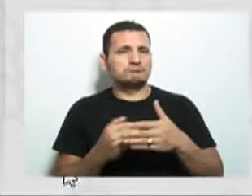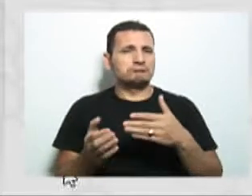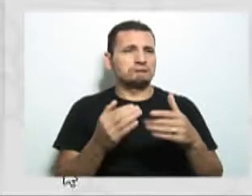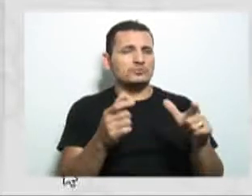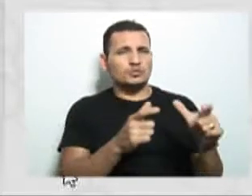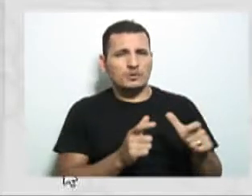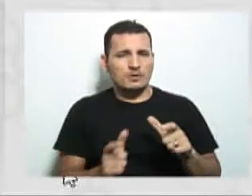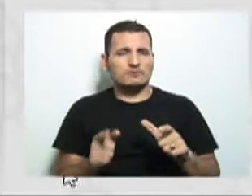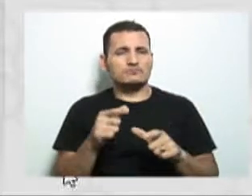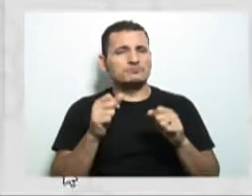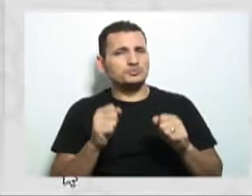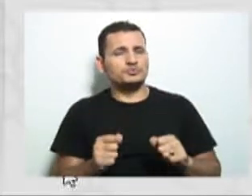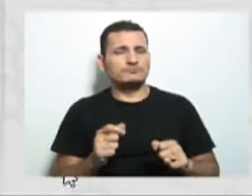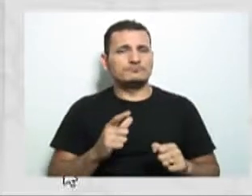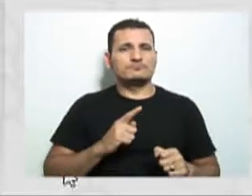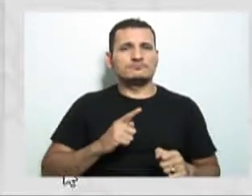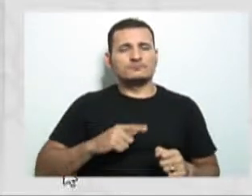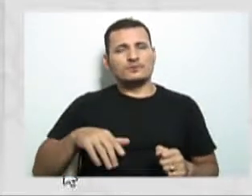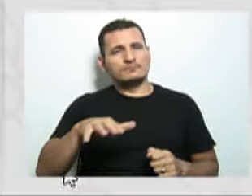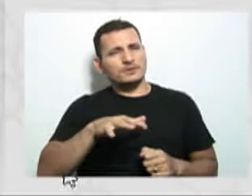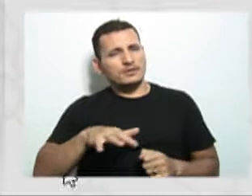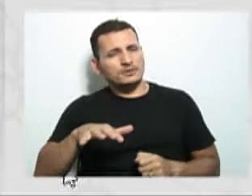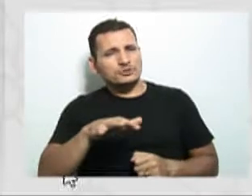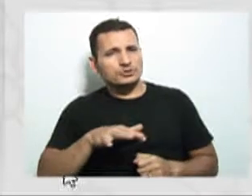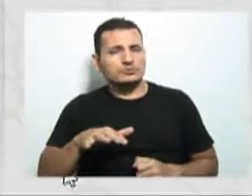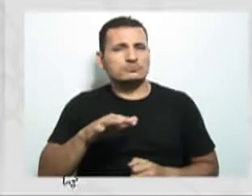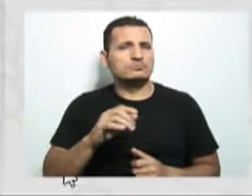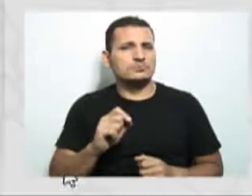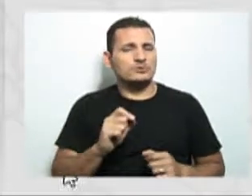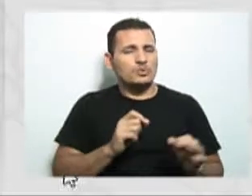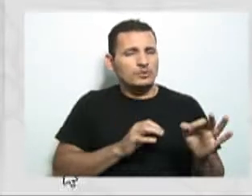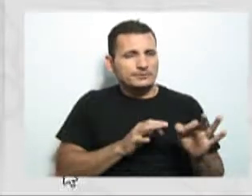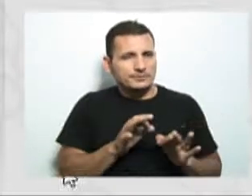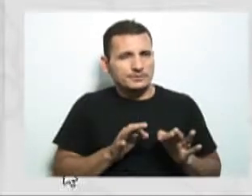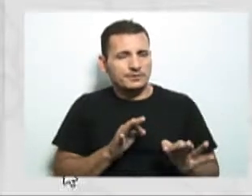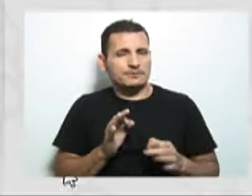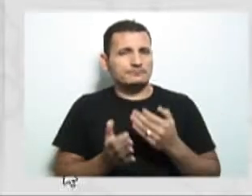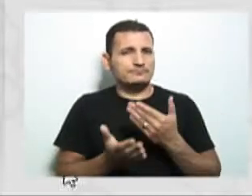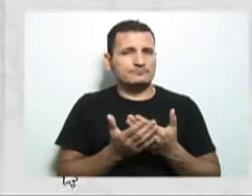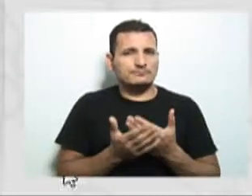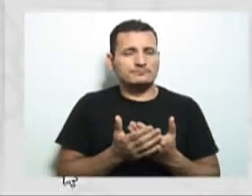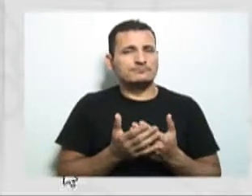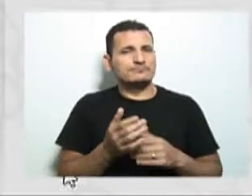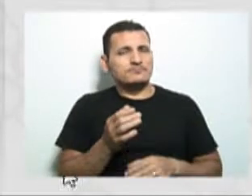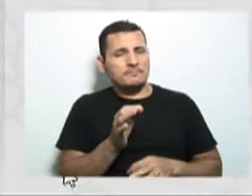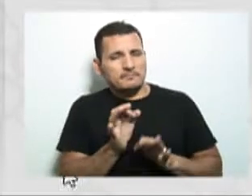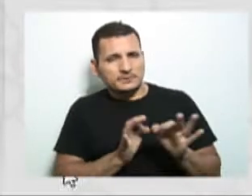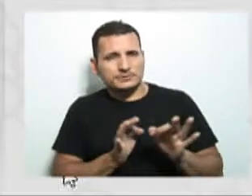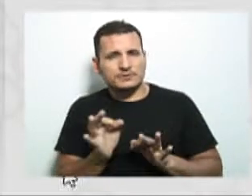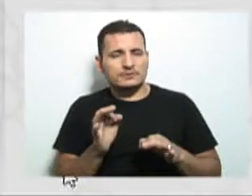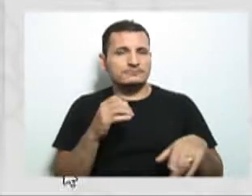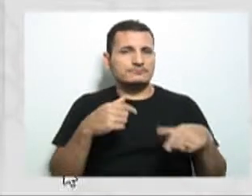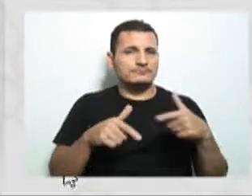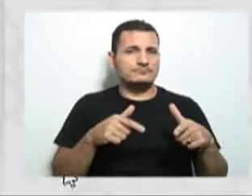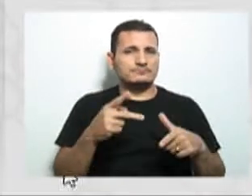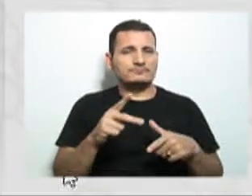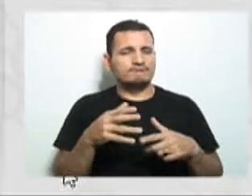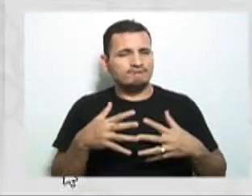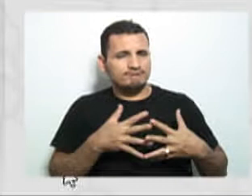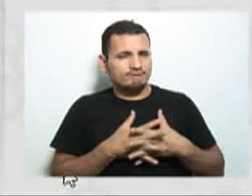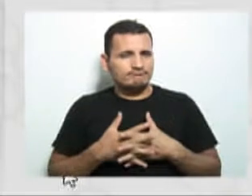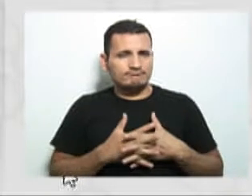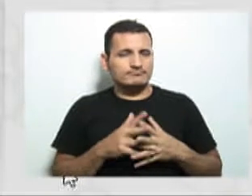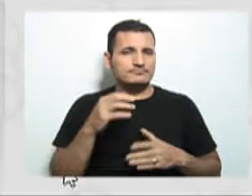possa ter como um ambiente sagrado para se organizar, para estudar, para planejar, para trabalhar os seus conflitos